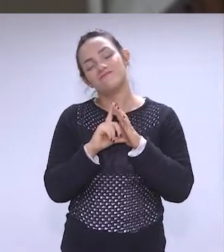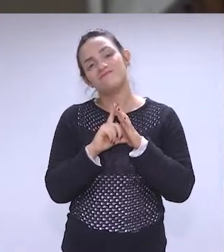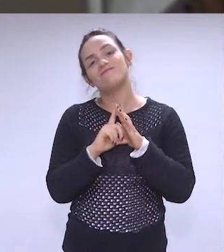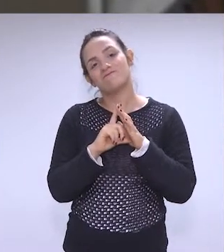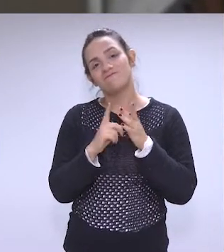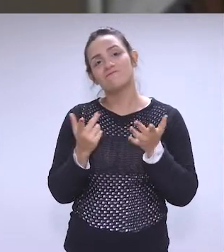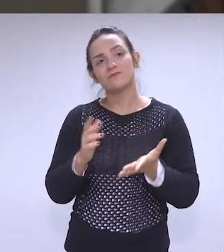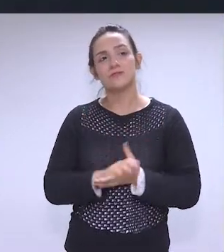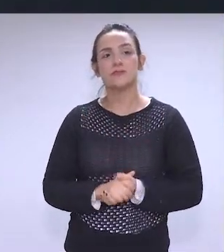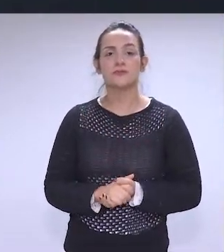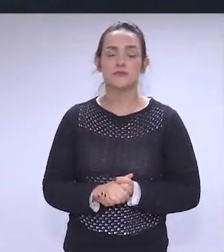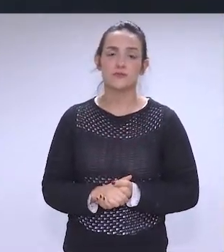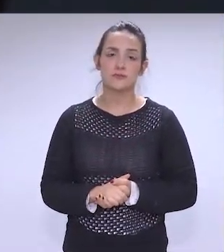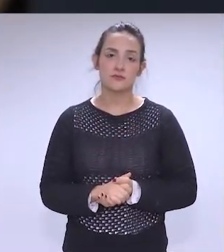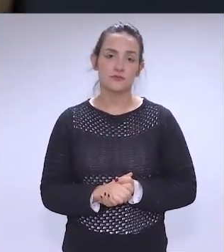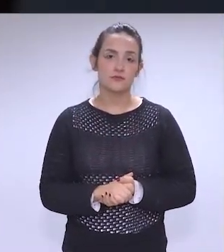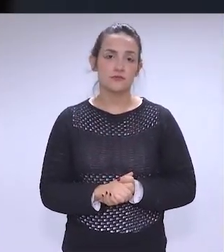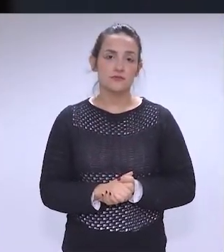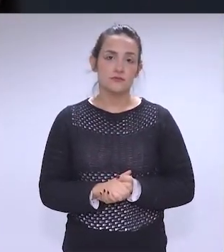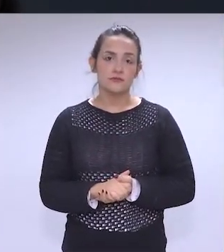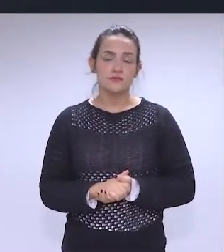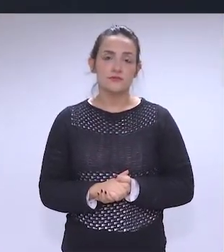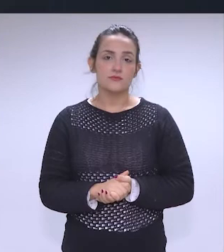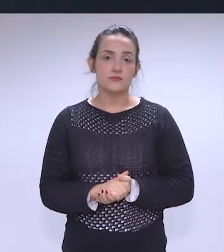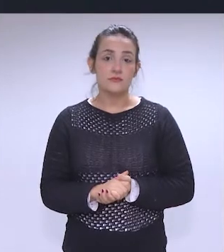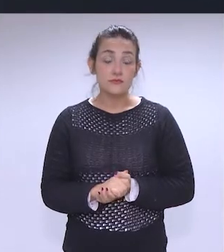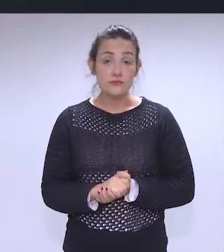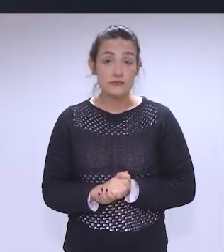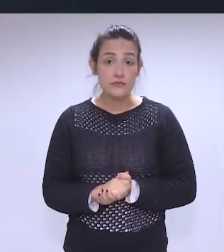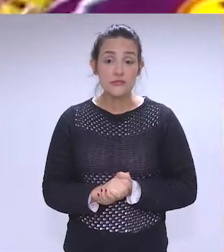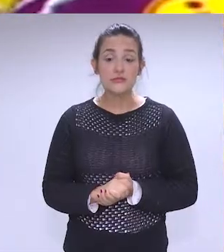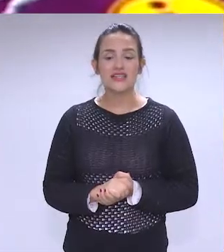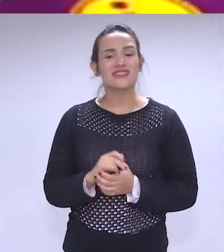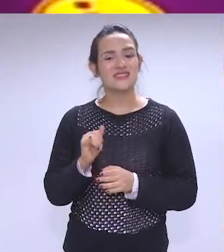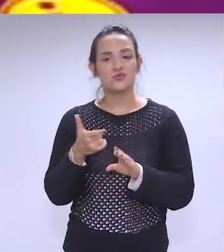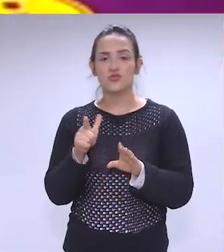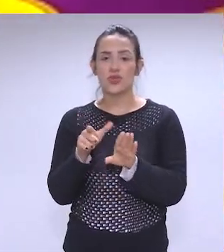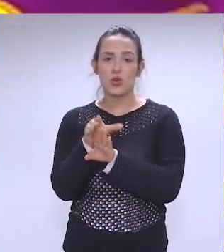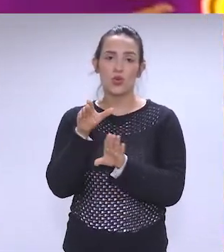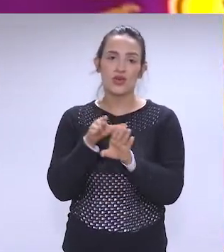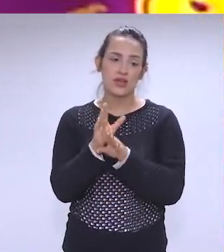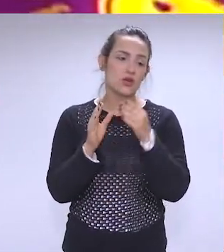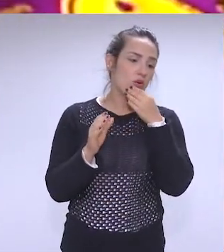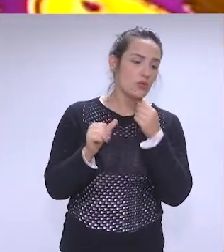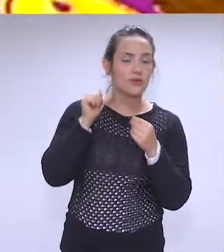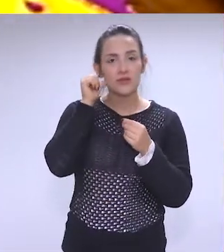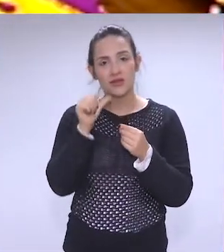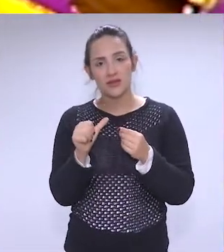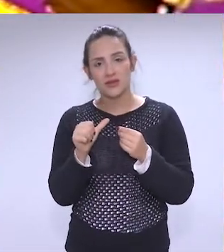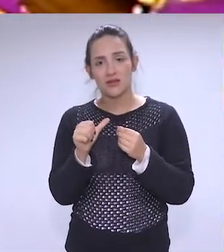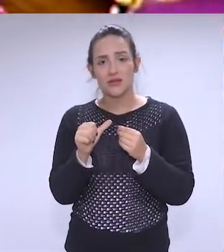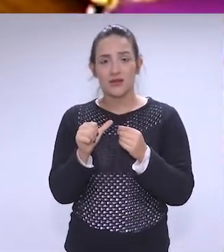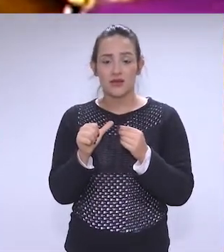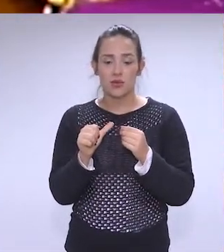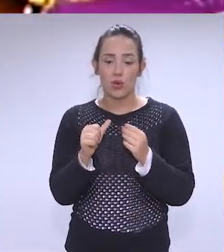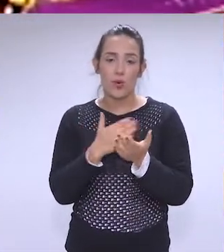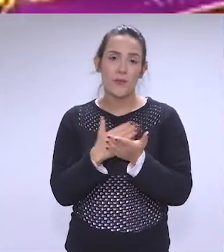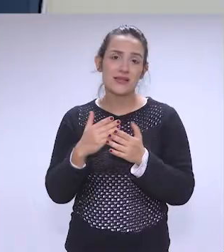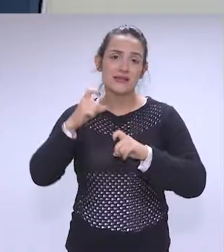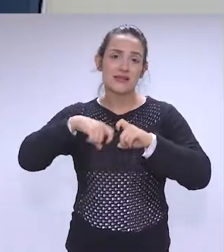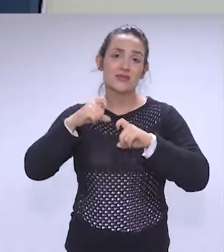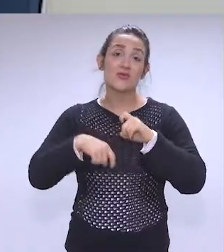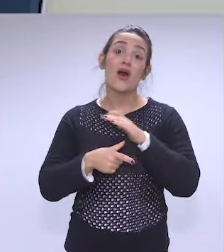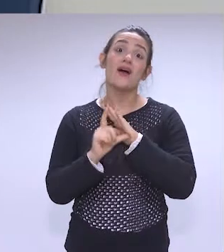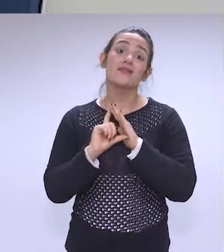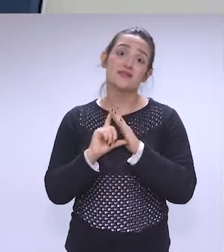menina vai engravidar. Fora isso, a falta de orientação leva meninos e meninas a iniciar uma vida sexual